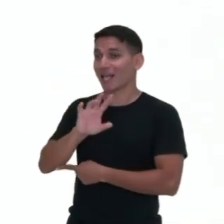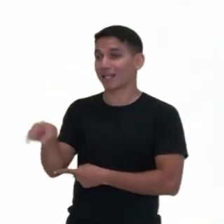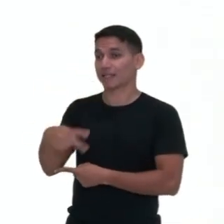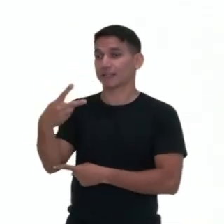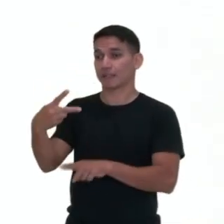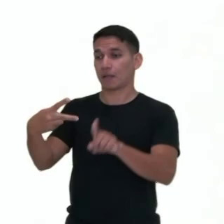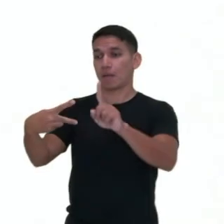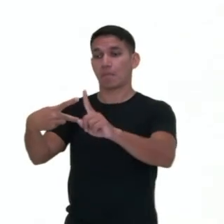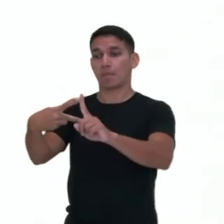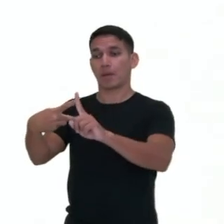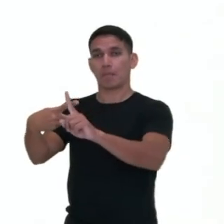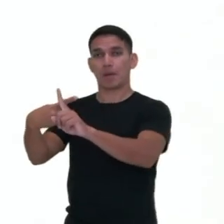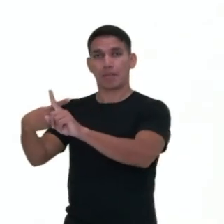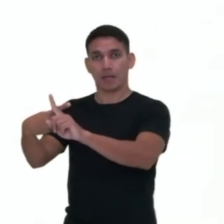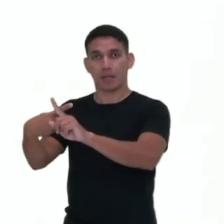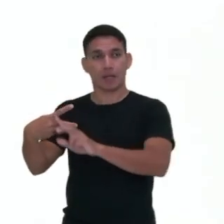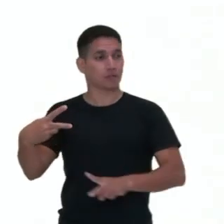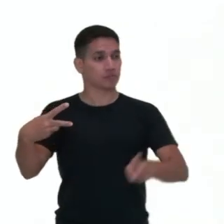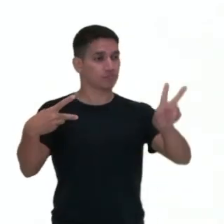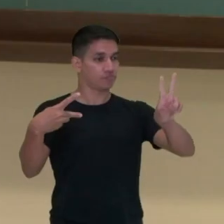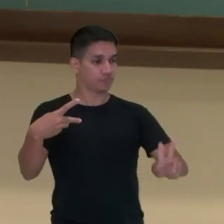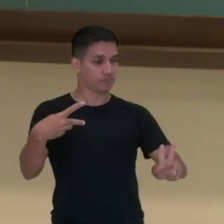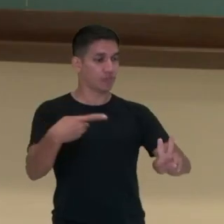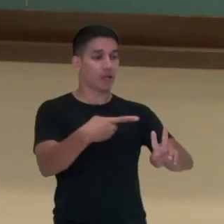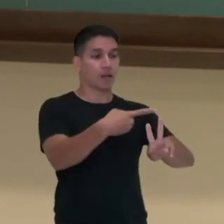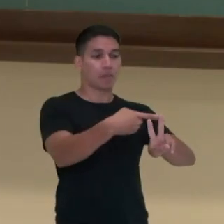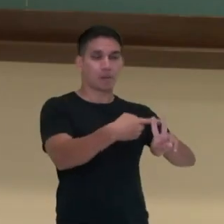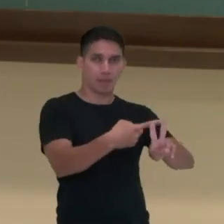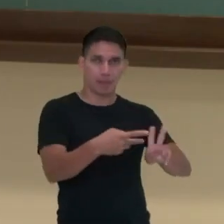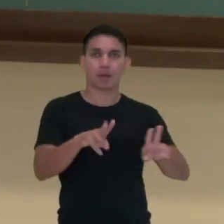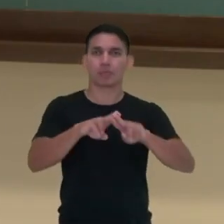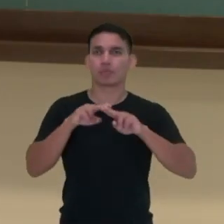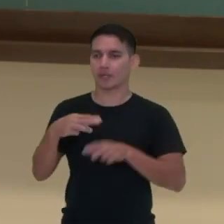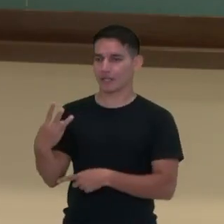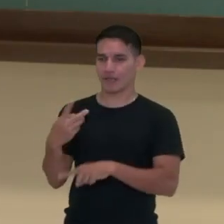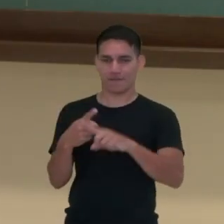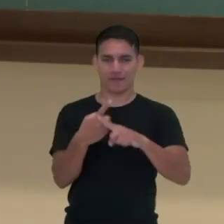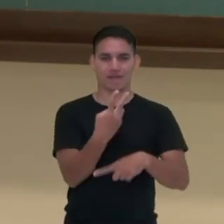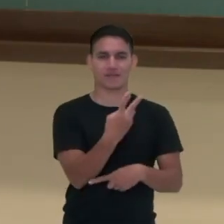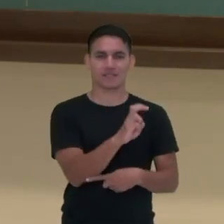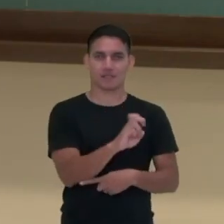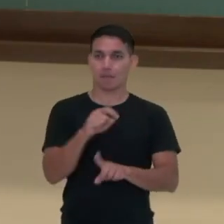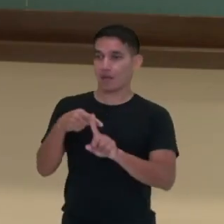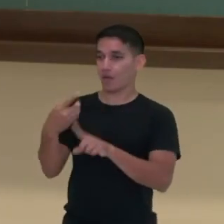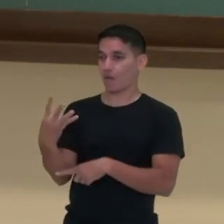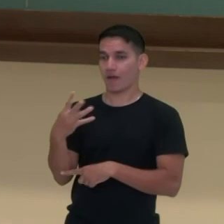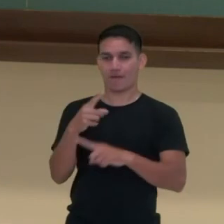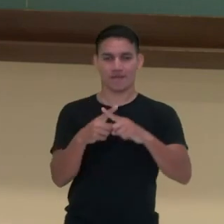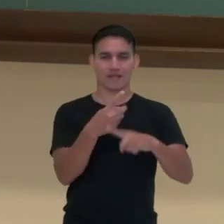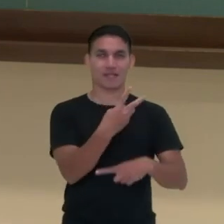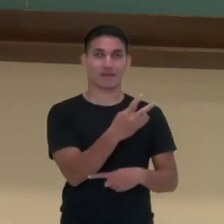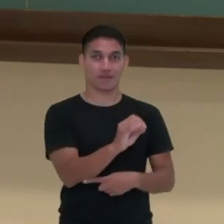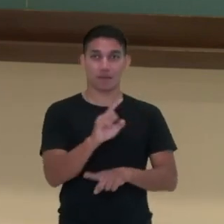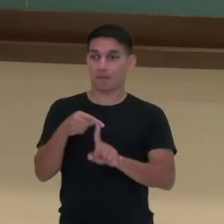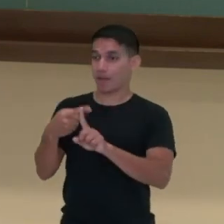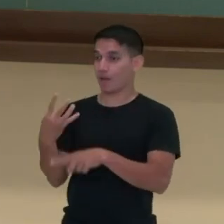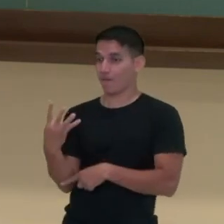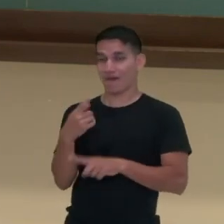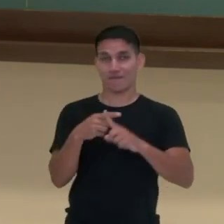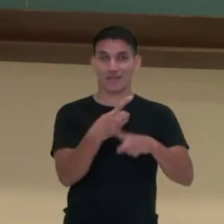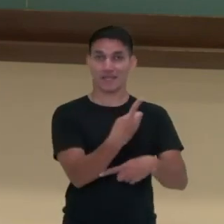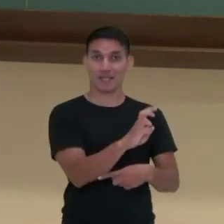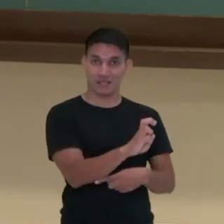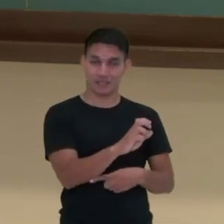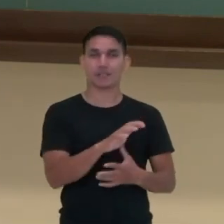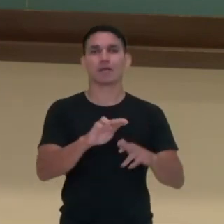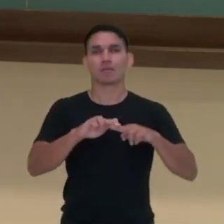linha pela segunda coluna. Então ficou 3 vezes 25 mais 4 vezes 20 mais 4 vezes 15. Cada